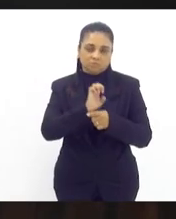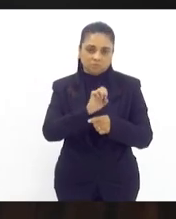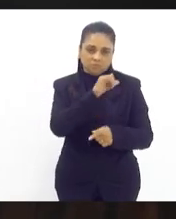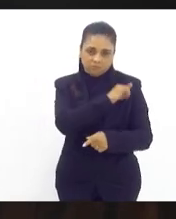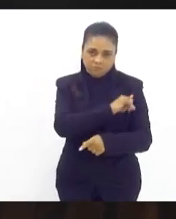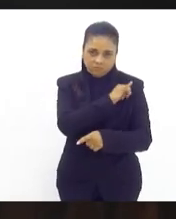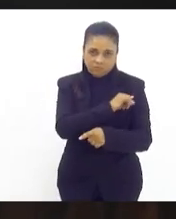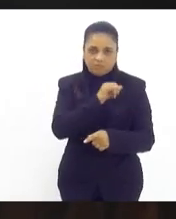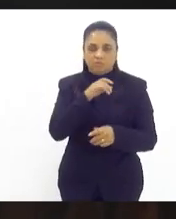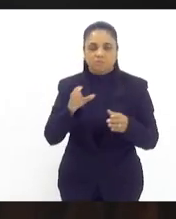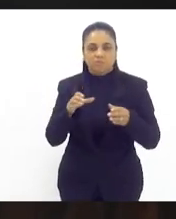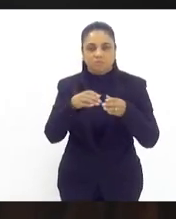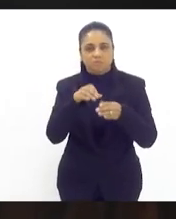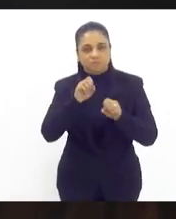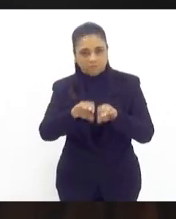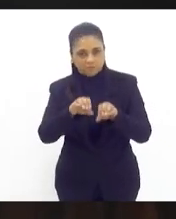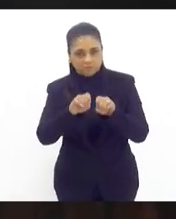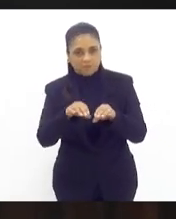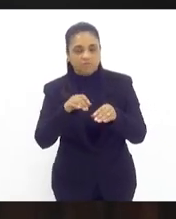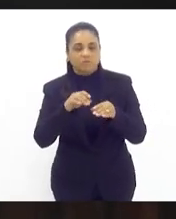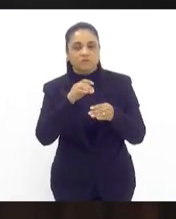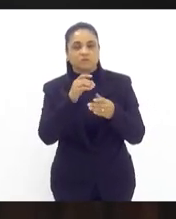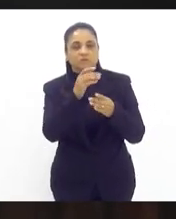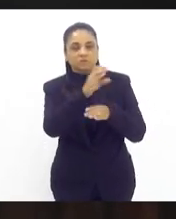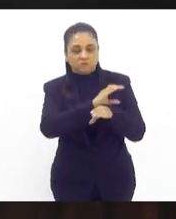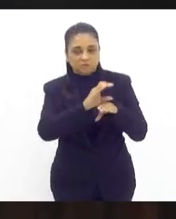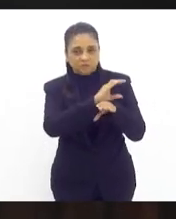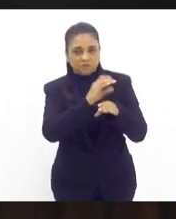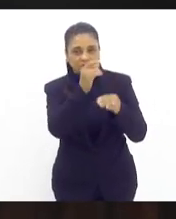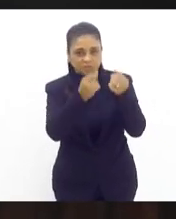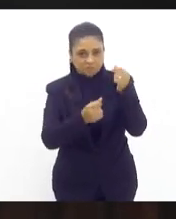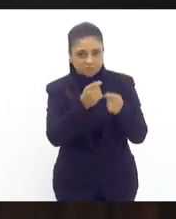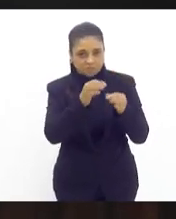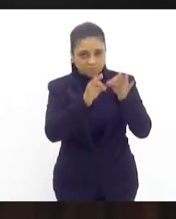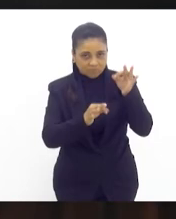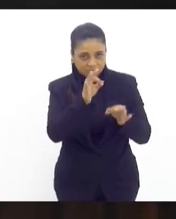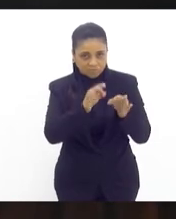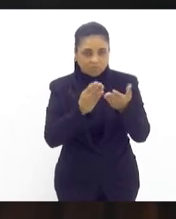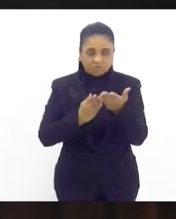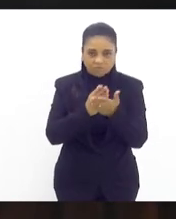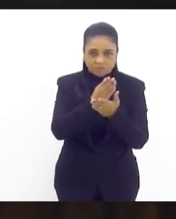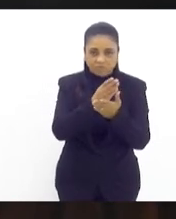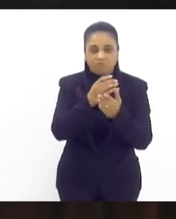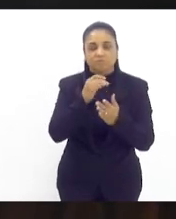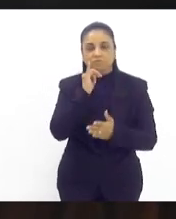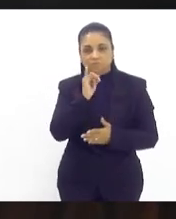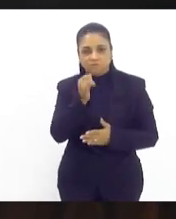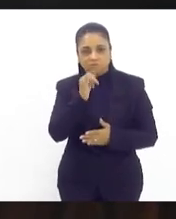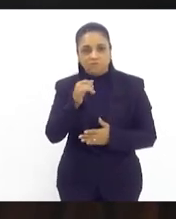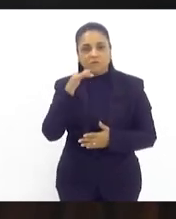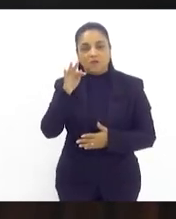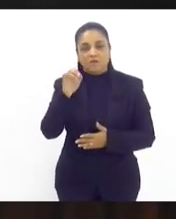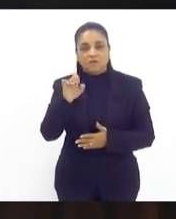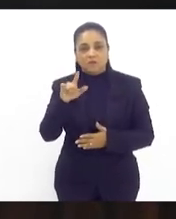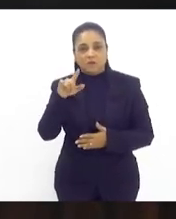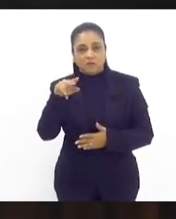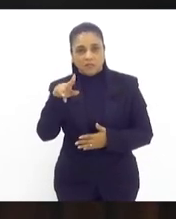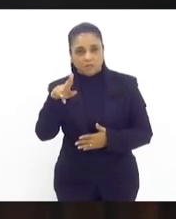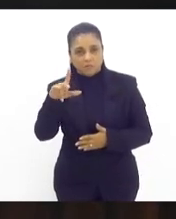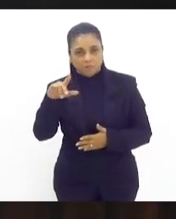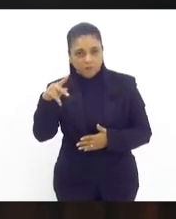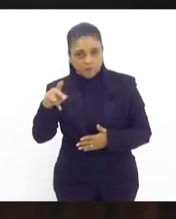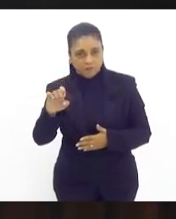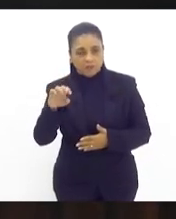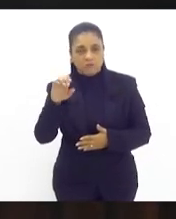parecendo as da comissão dedicações legislativas favorável relator Deputado Felipe Soares em